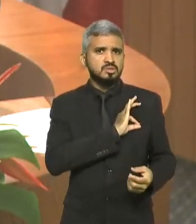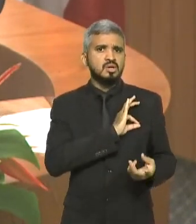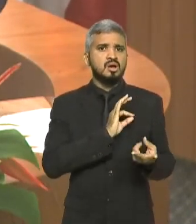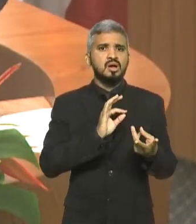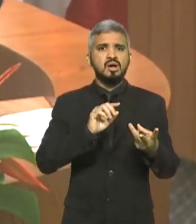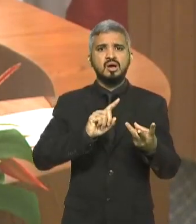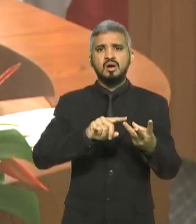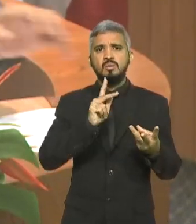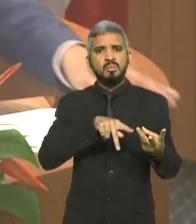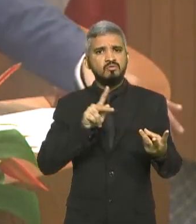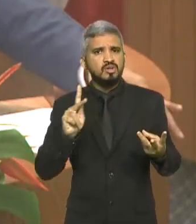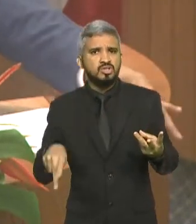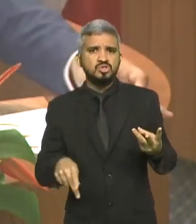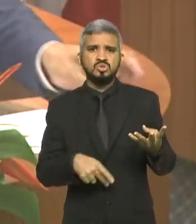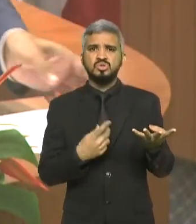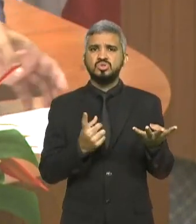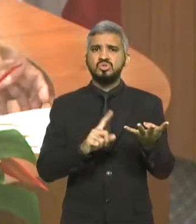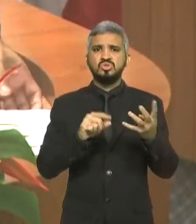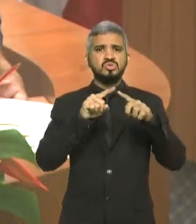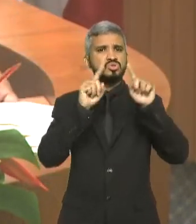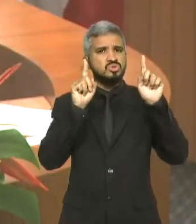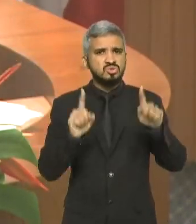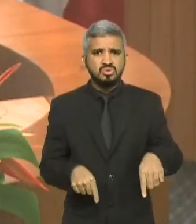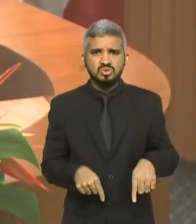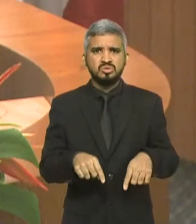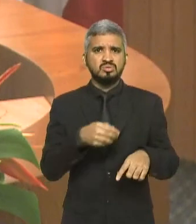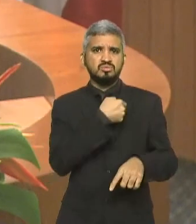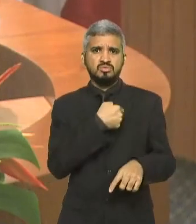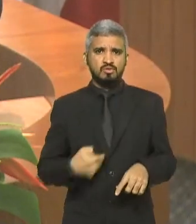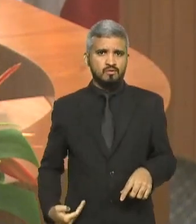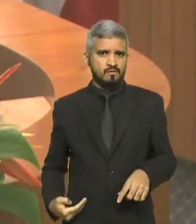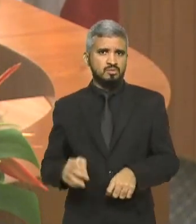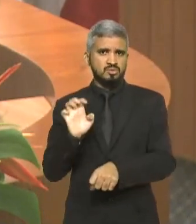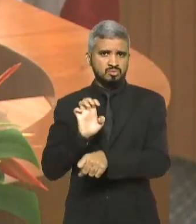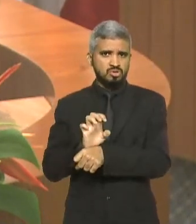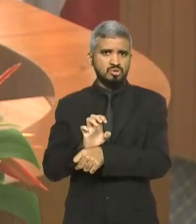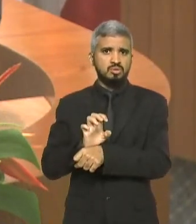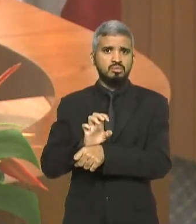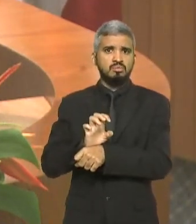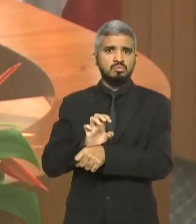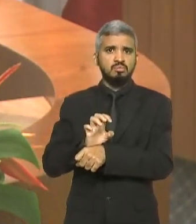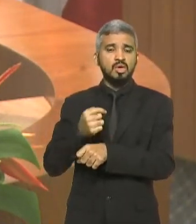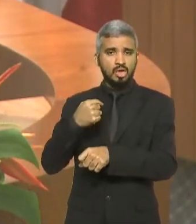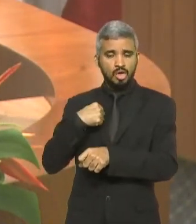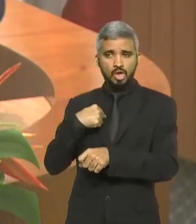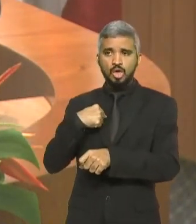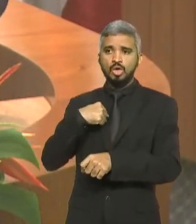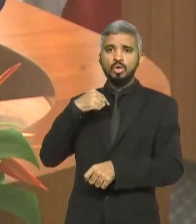professores, servidores do Poder Executivo, continue contando. Deputado Hélio continua